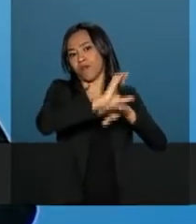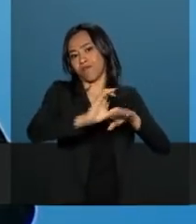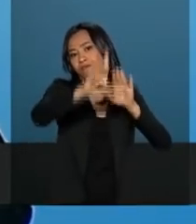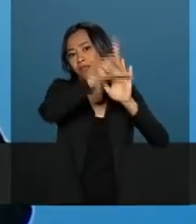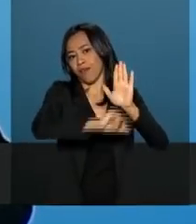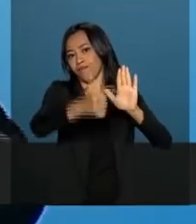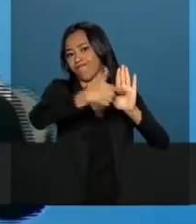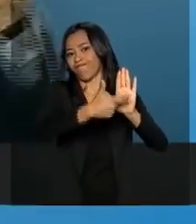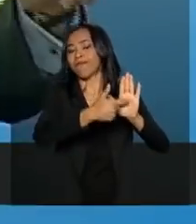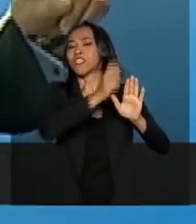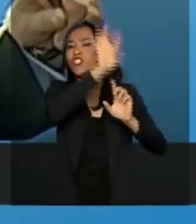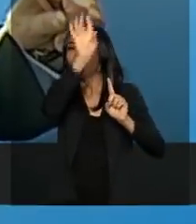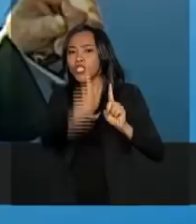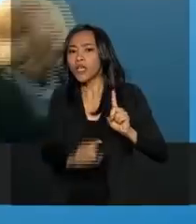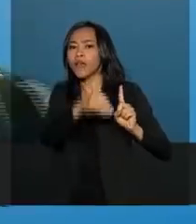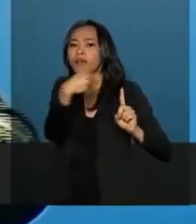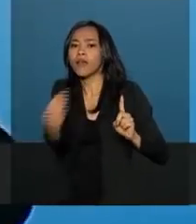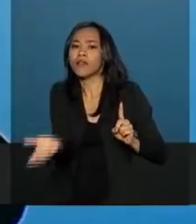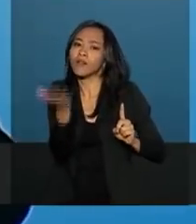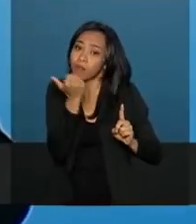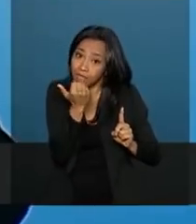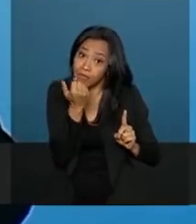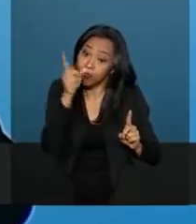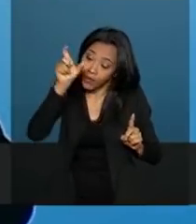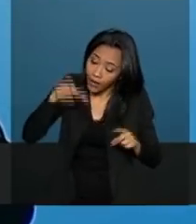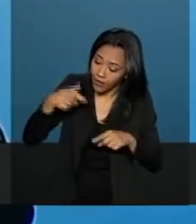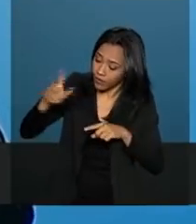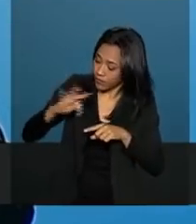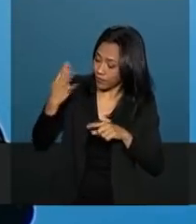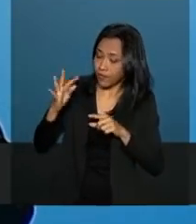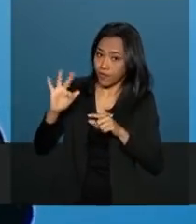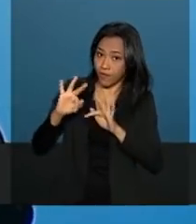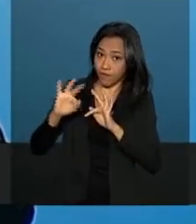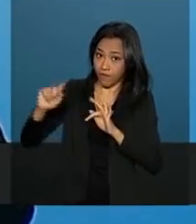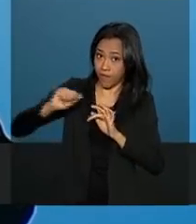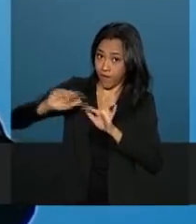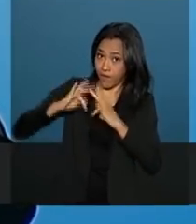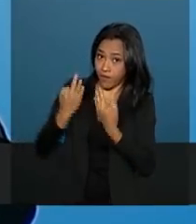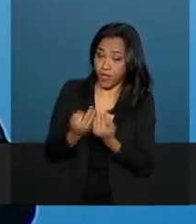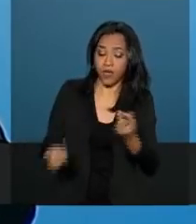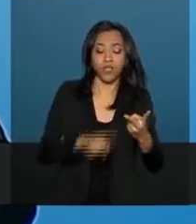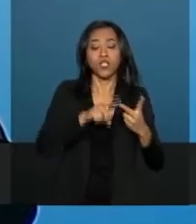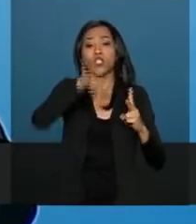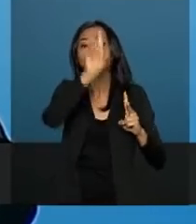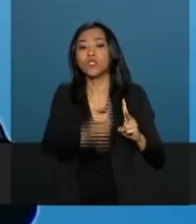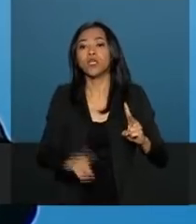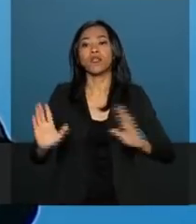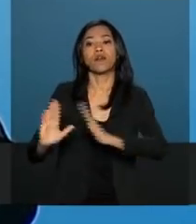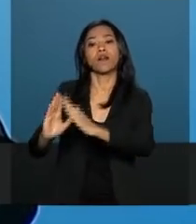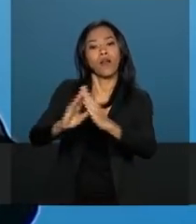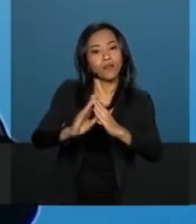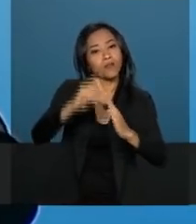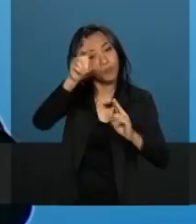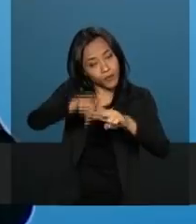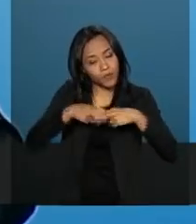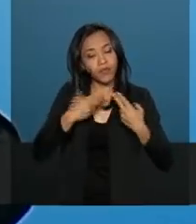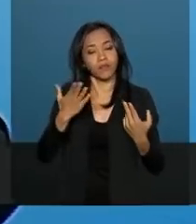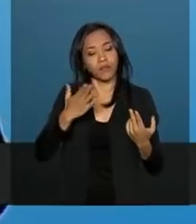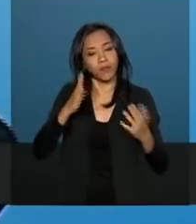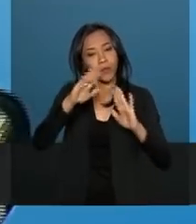o direito à alimentação, daí o Bolsa Família, e o direito à moradia, daí o Minha Casa Minha Vida.